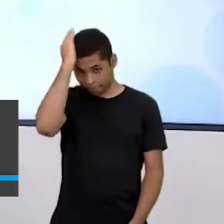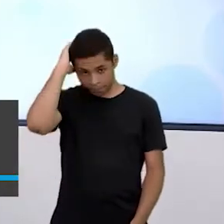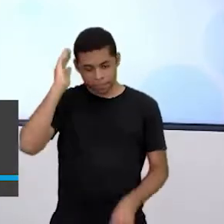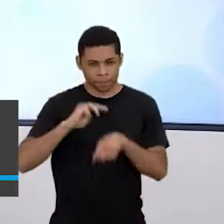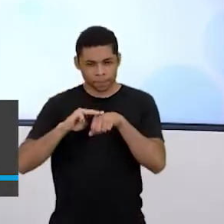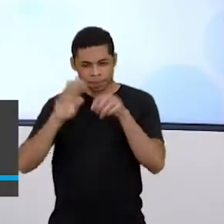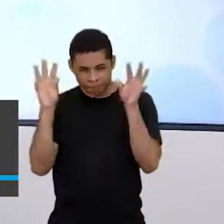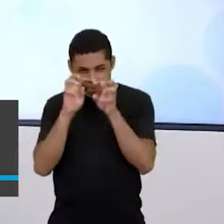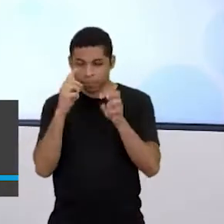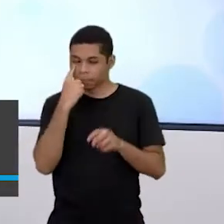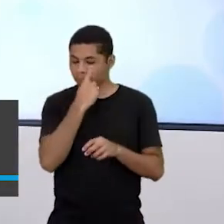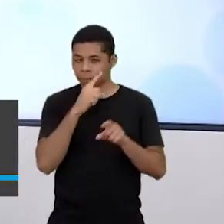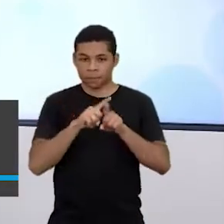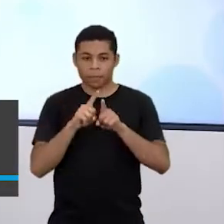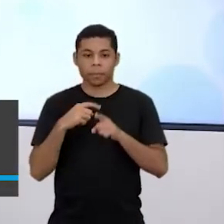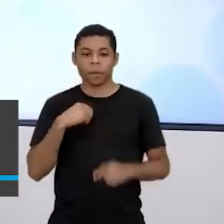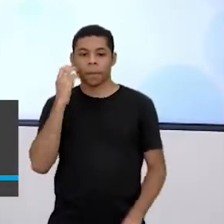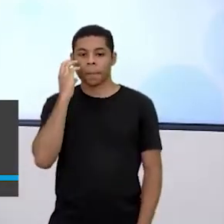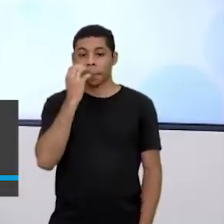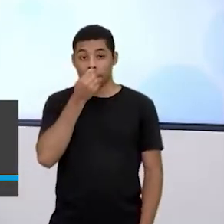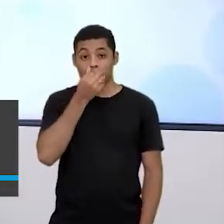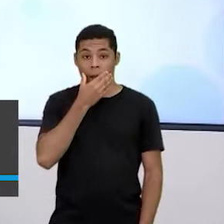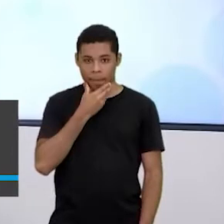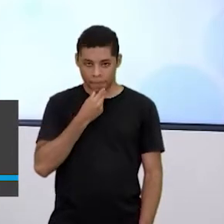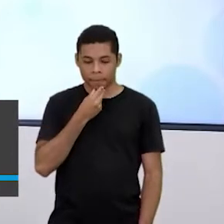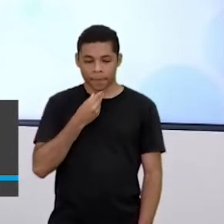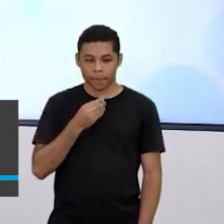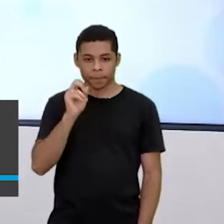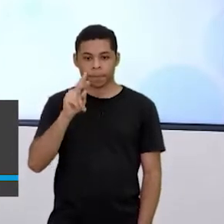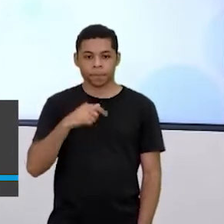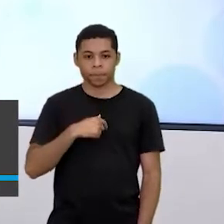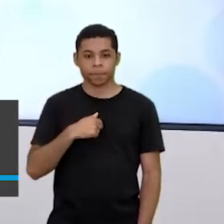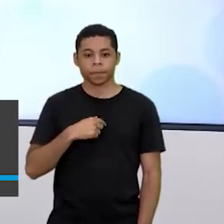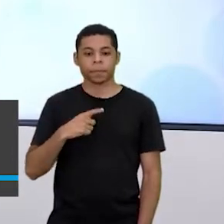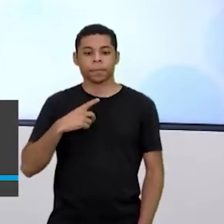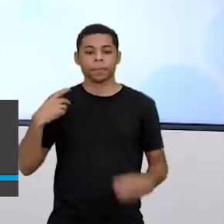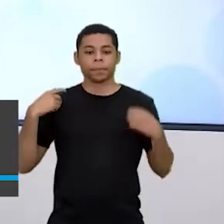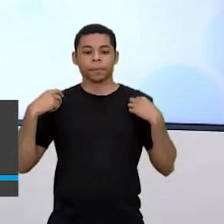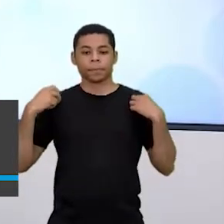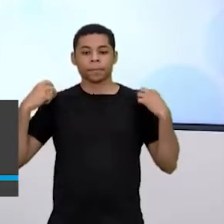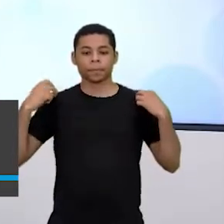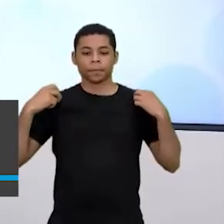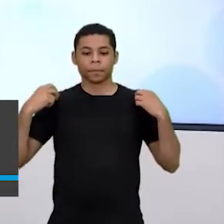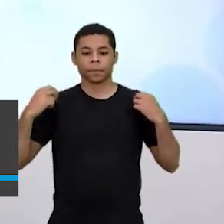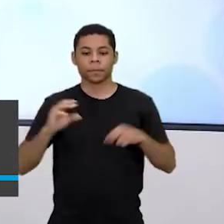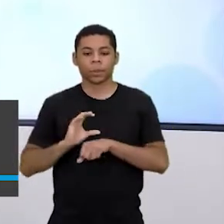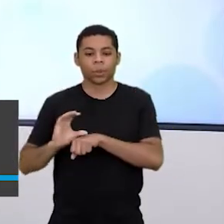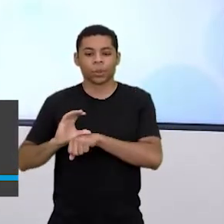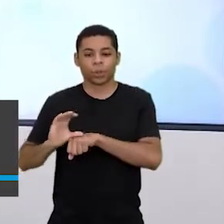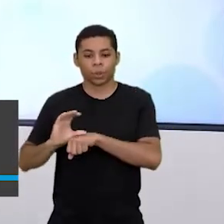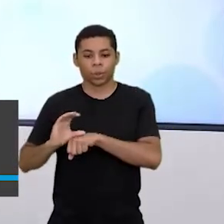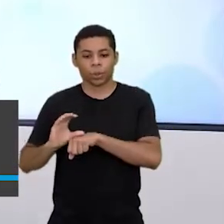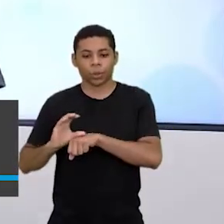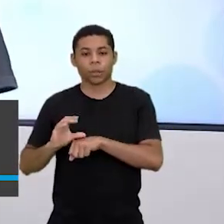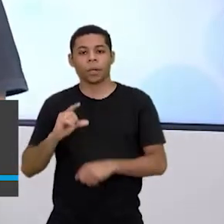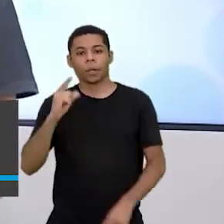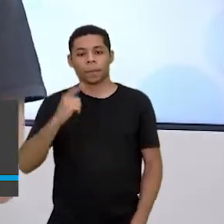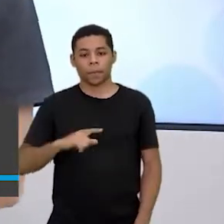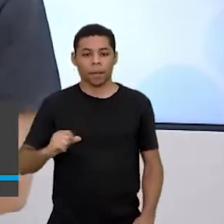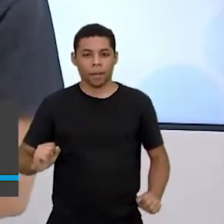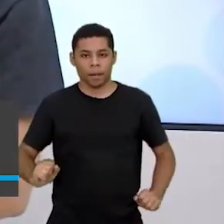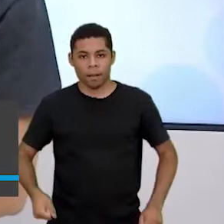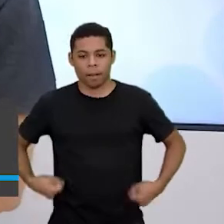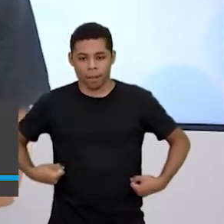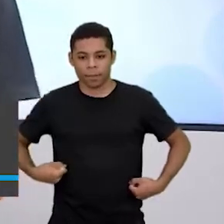castanho escuro também, tenho uma barba. Hoje estou usando uma camiseta cinza e uma